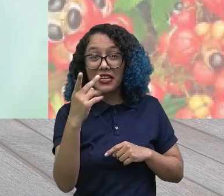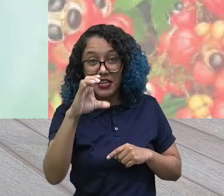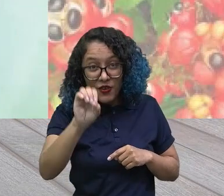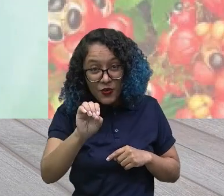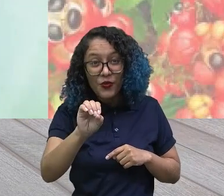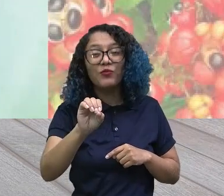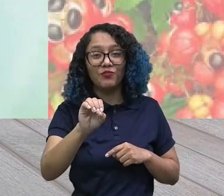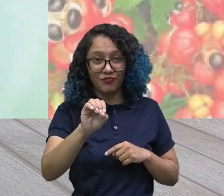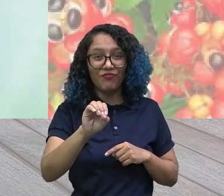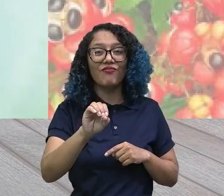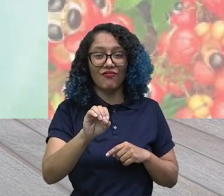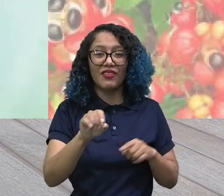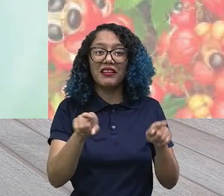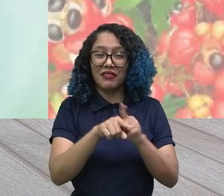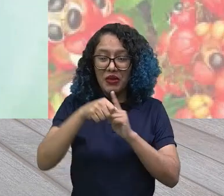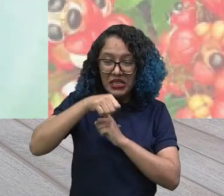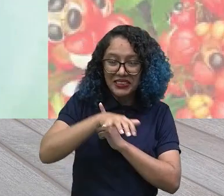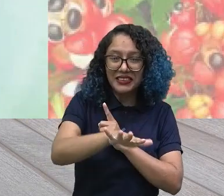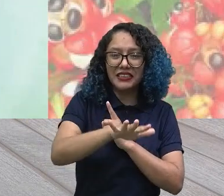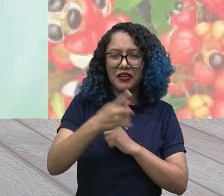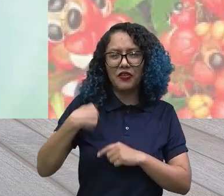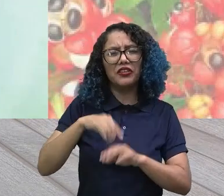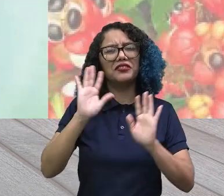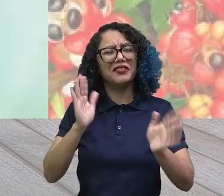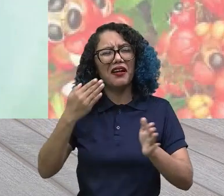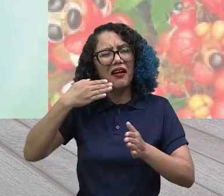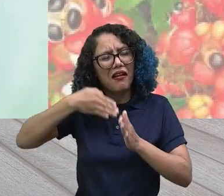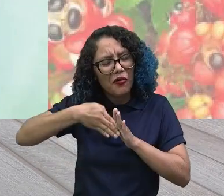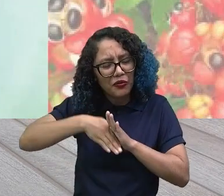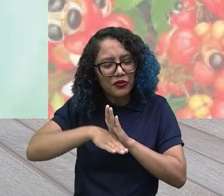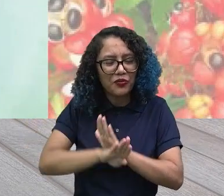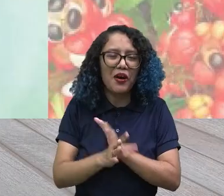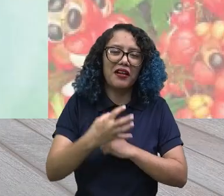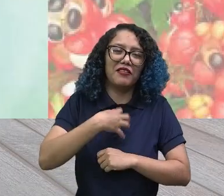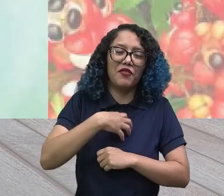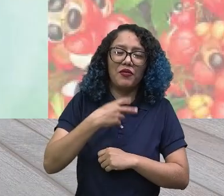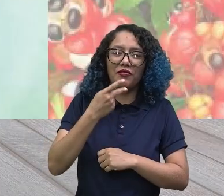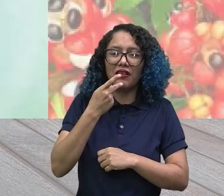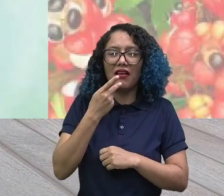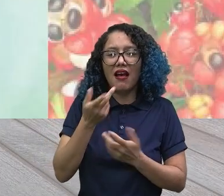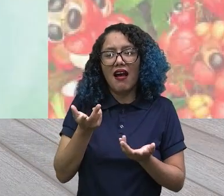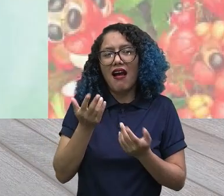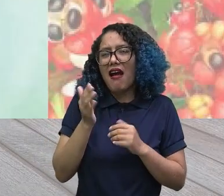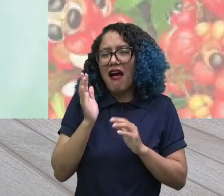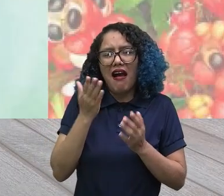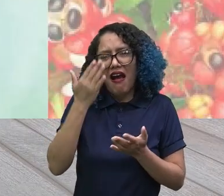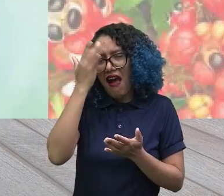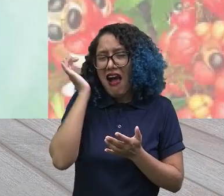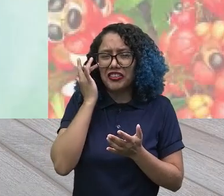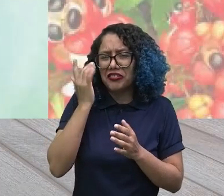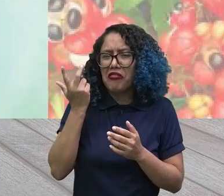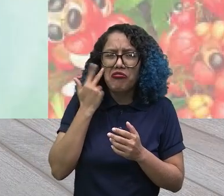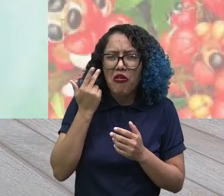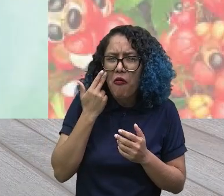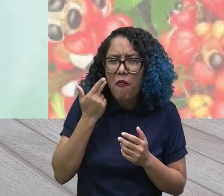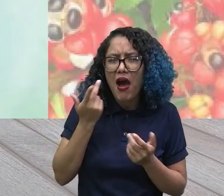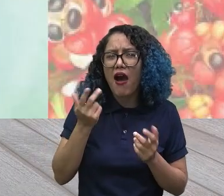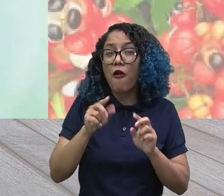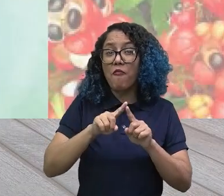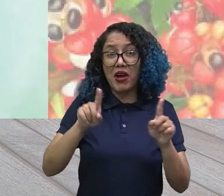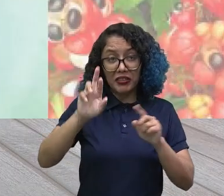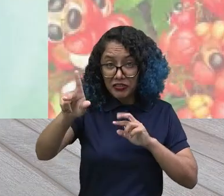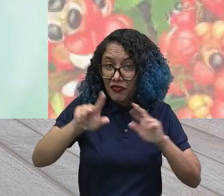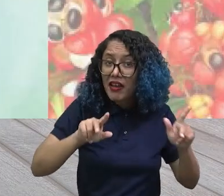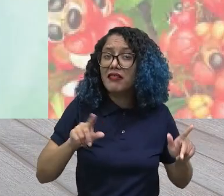mesmo o sotaque. A gente já está tão acostumado com o nosso modo de falar que a gente acha que não é diferente, mas exatamente. Acaba sendo. Mas né? também